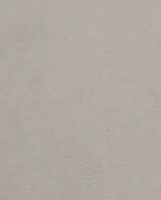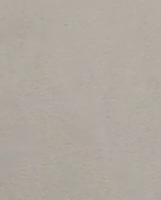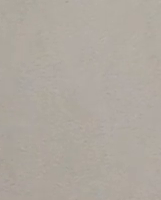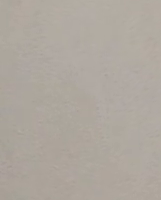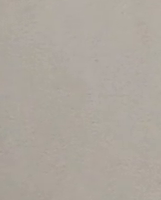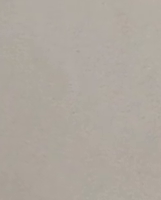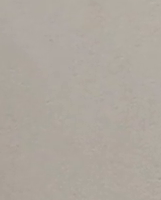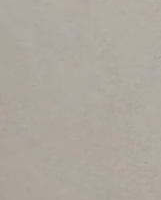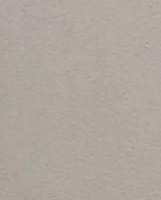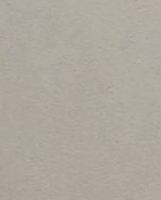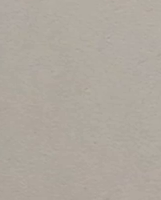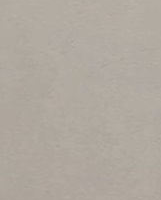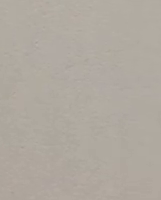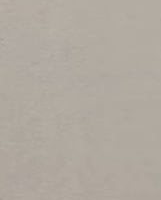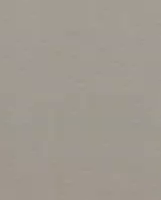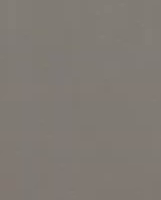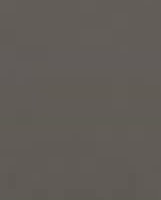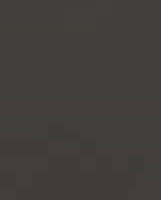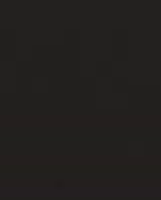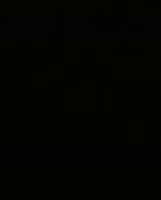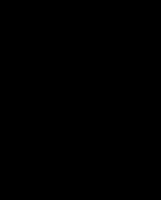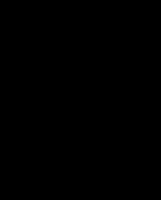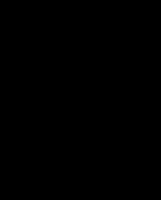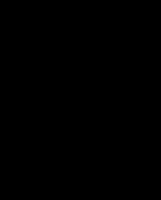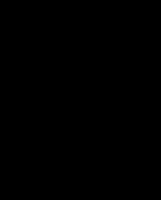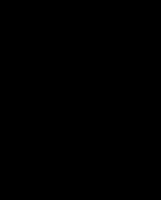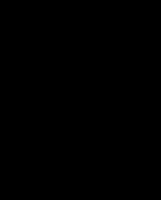há um dia E aí Fabiana